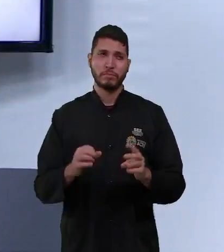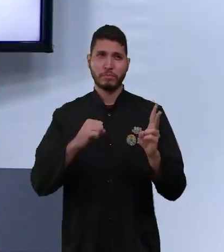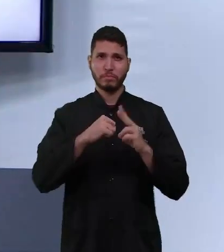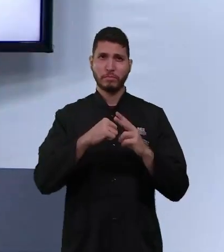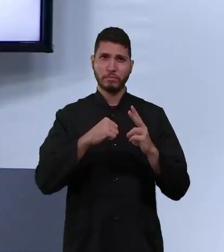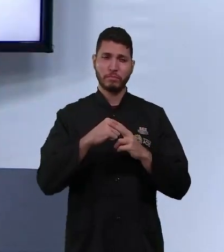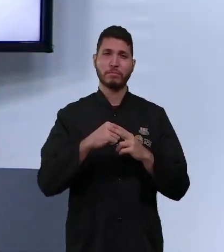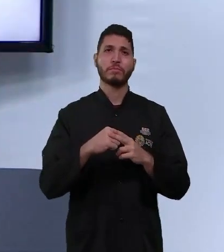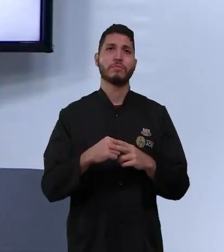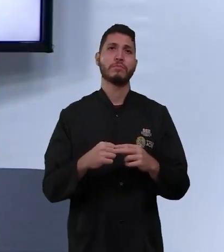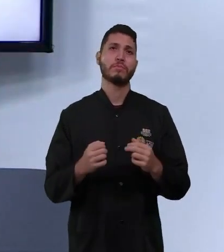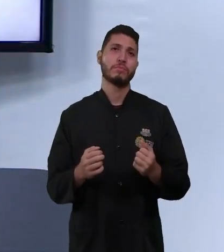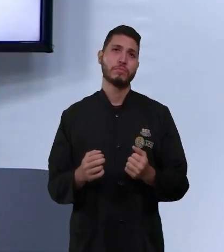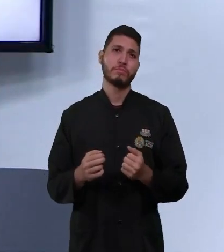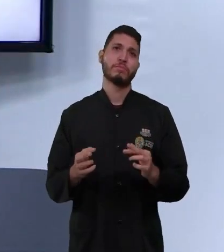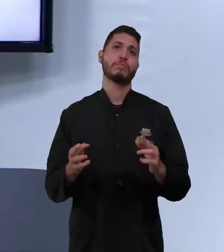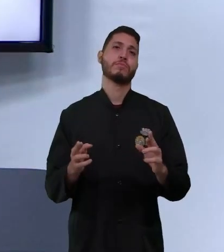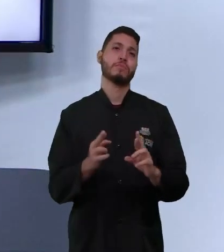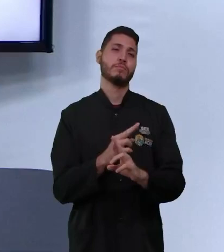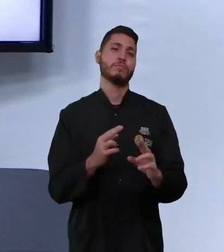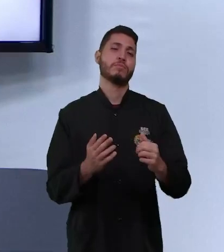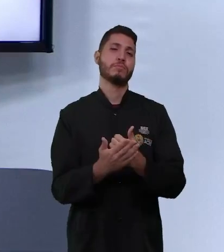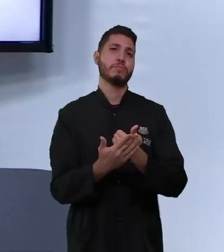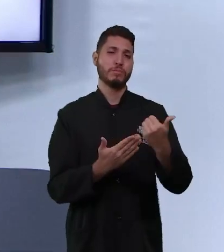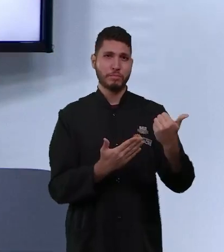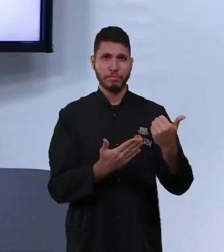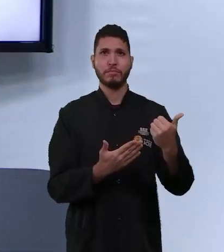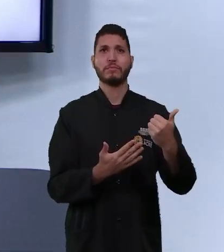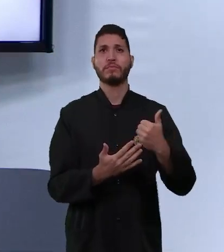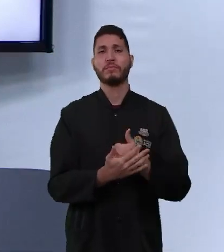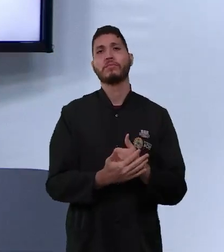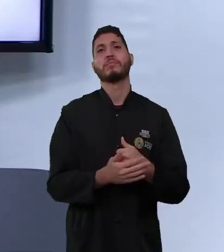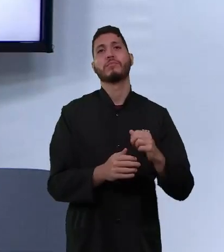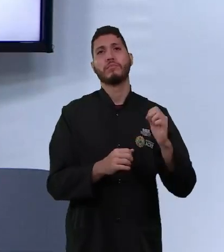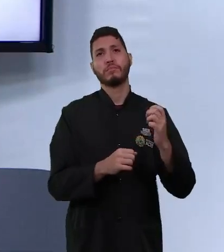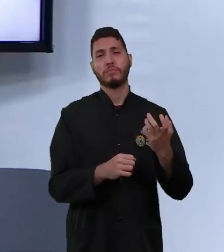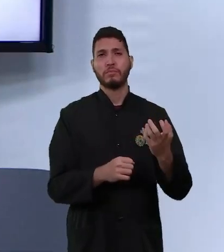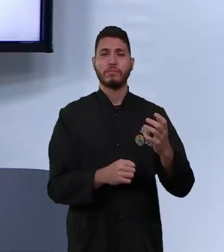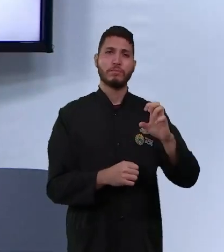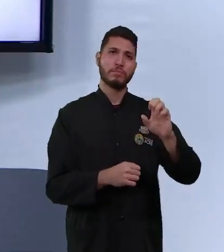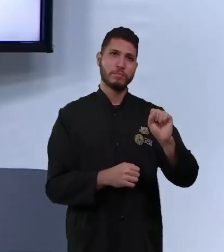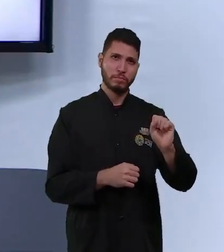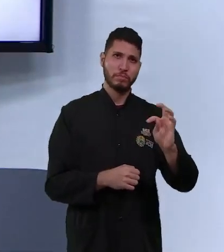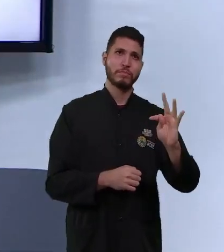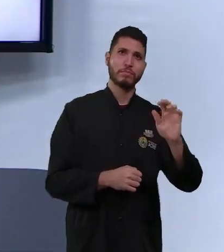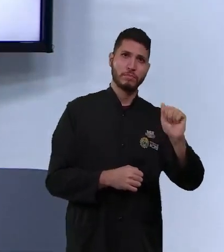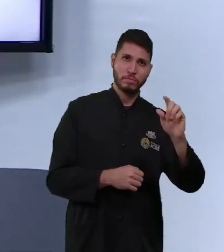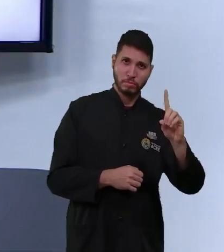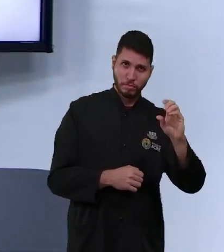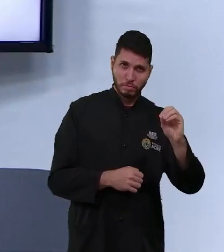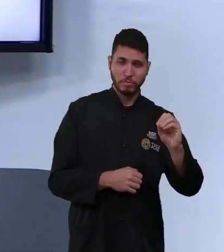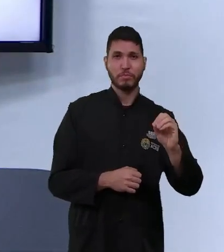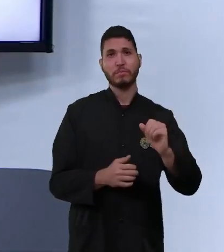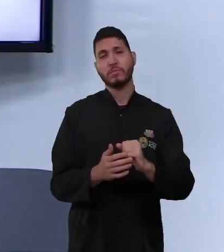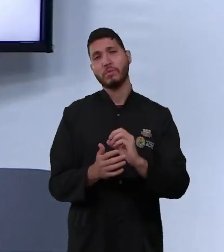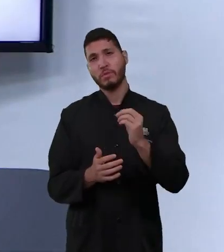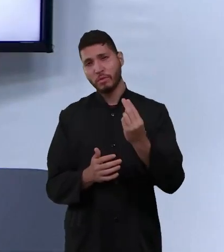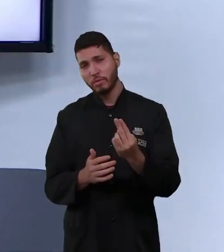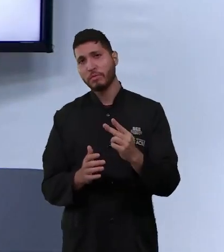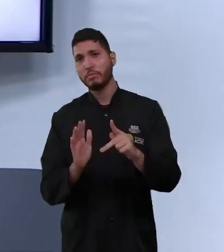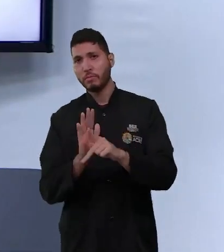ele indica uma ação, um estado ou um fenômeno da